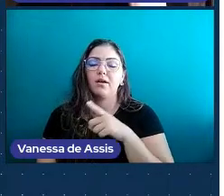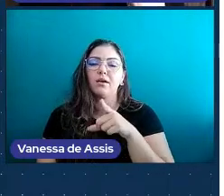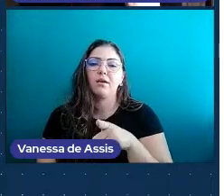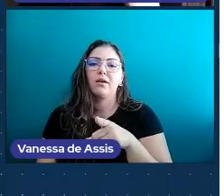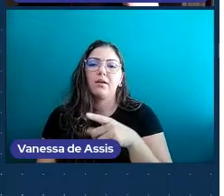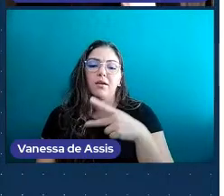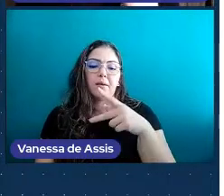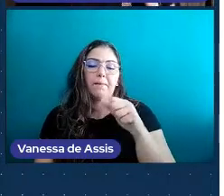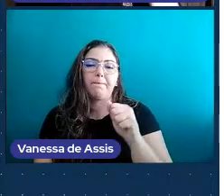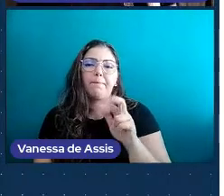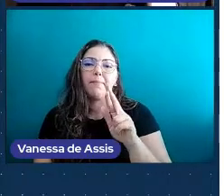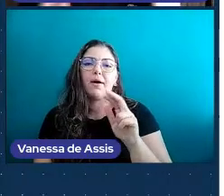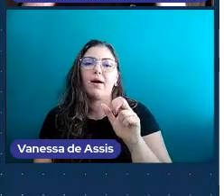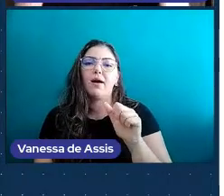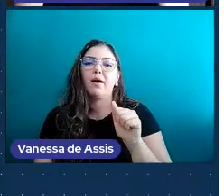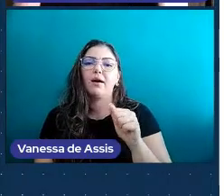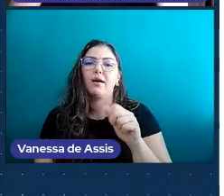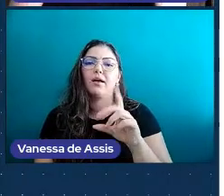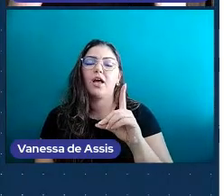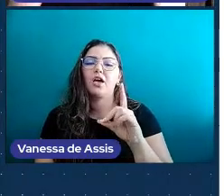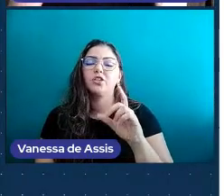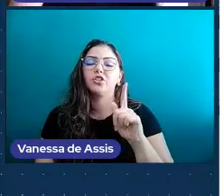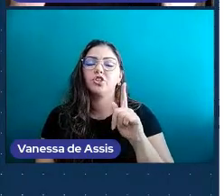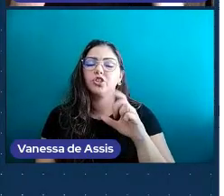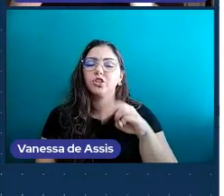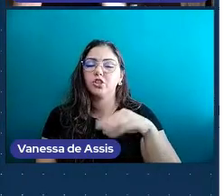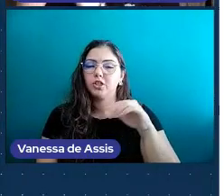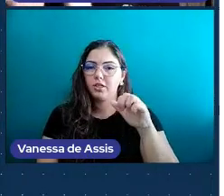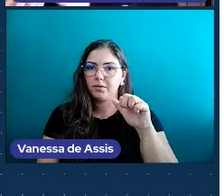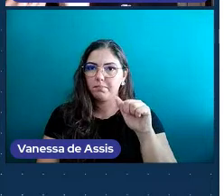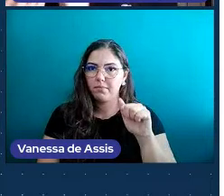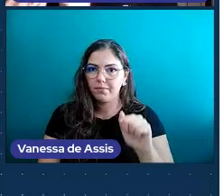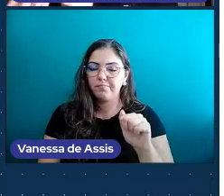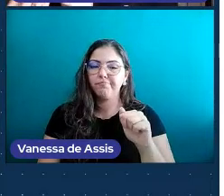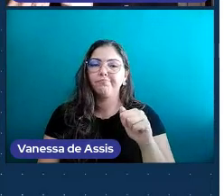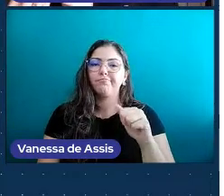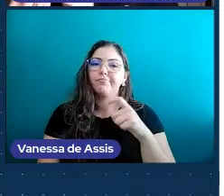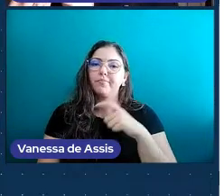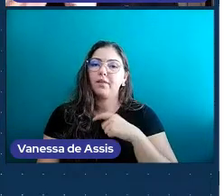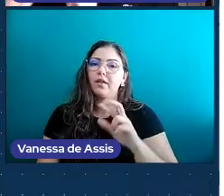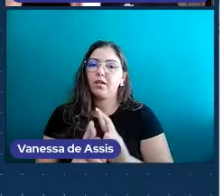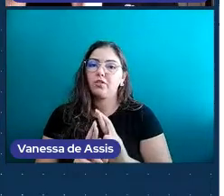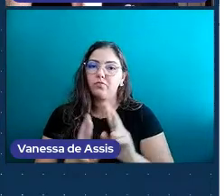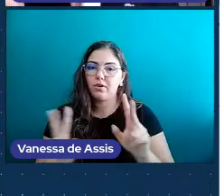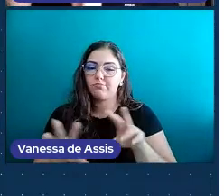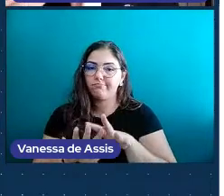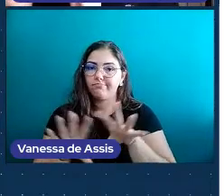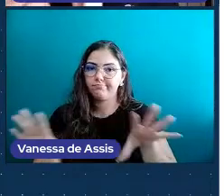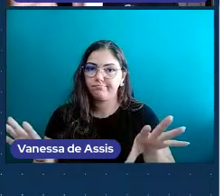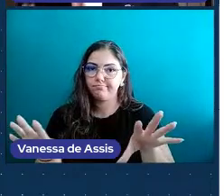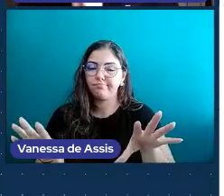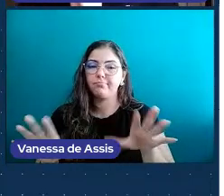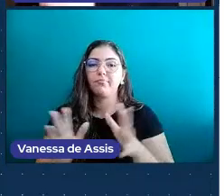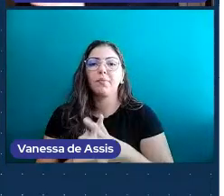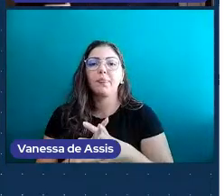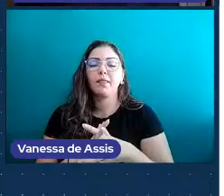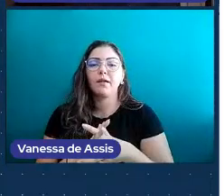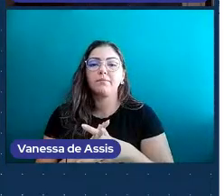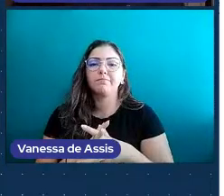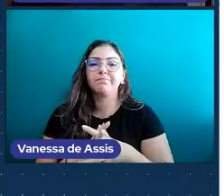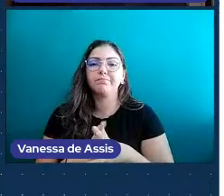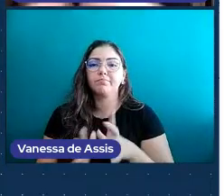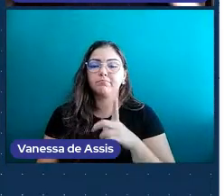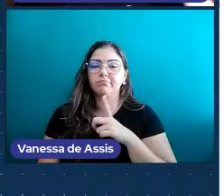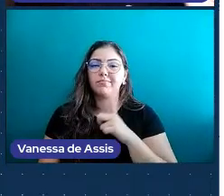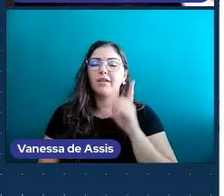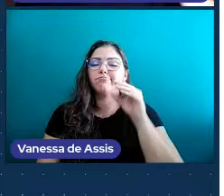assim dizer, uma pesquisa quantitativa ou qualitativa. Mas dentro da pesquisa qualitativa, a gente também tem diferentes paradigmas,